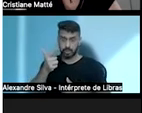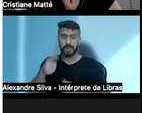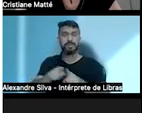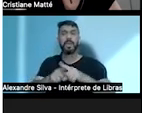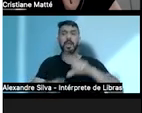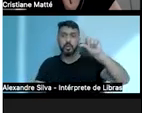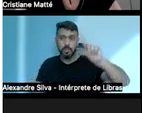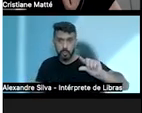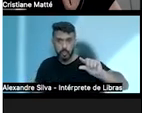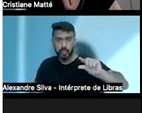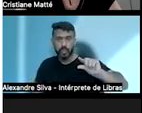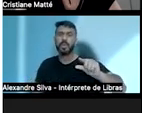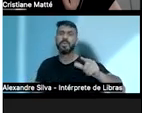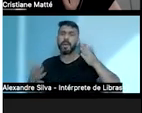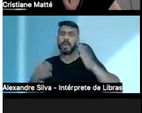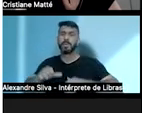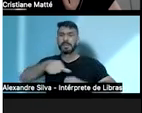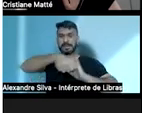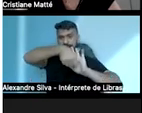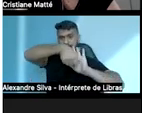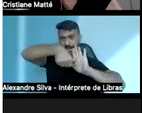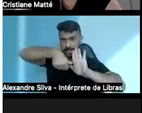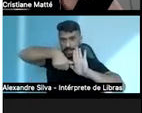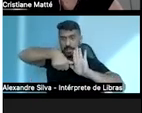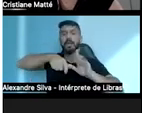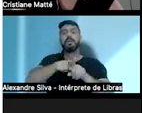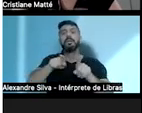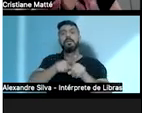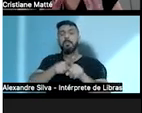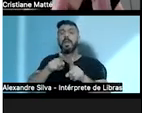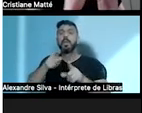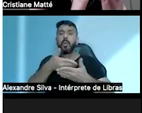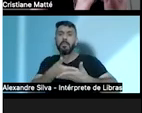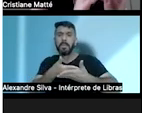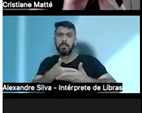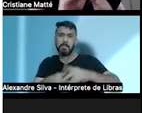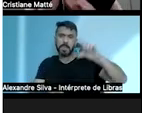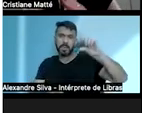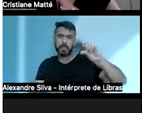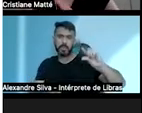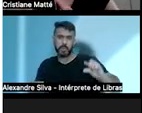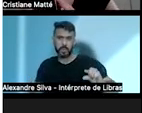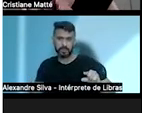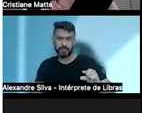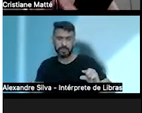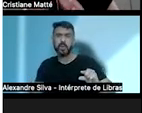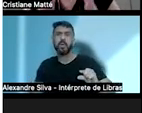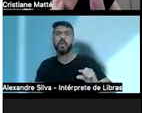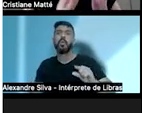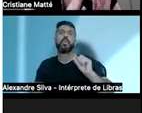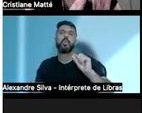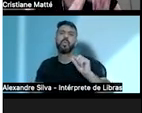de partos por cesárea, uma diminuição do número de bebês que nascem, ou micro ou macro, ou